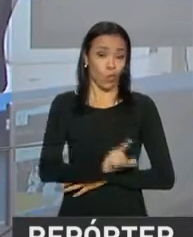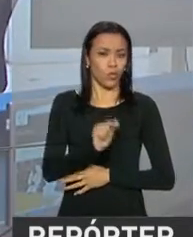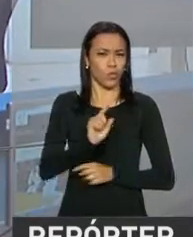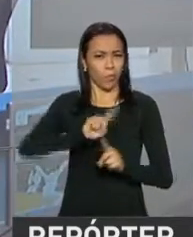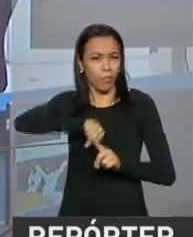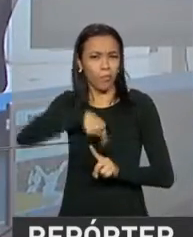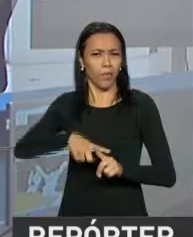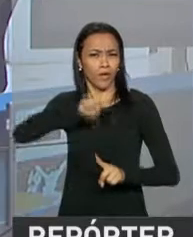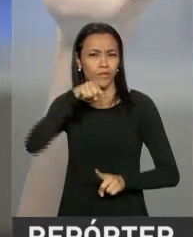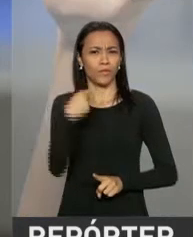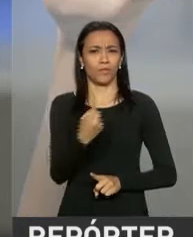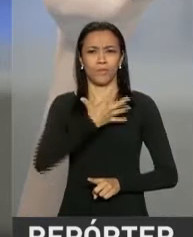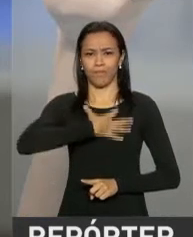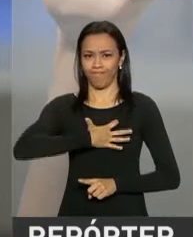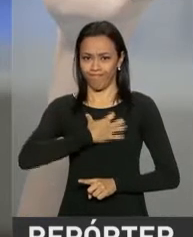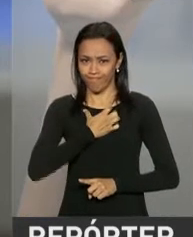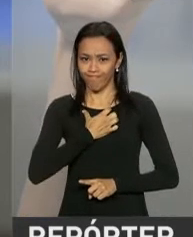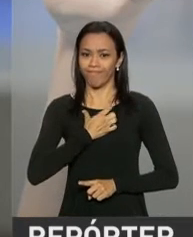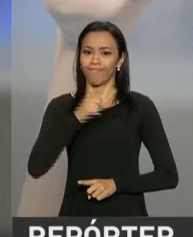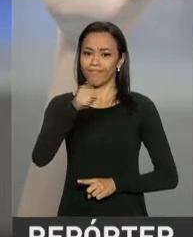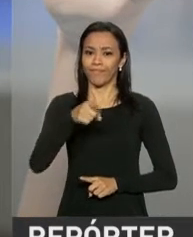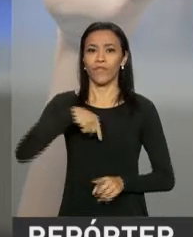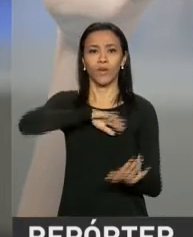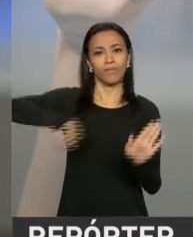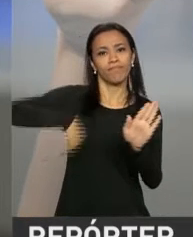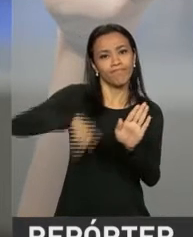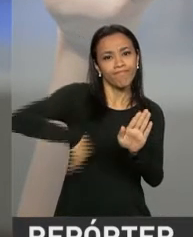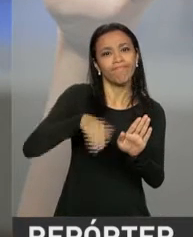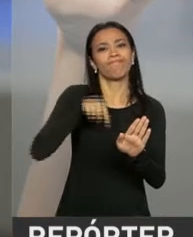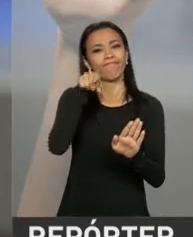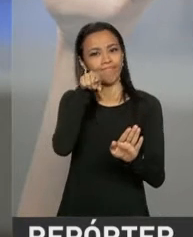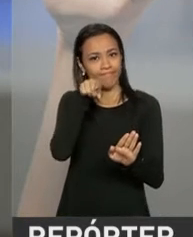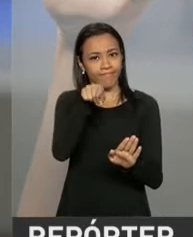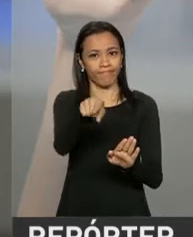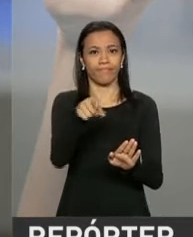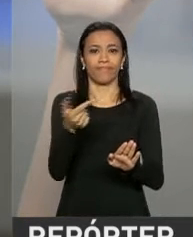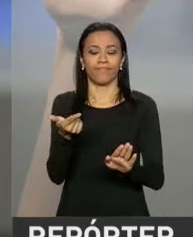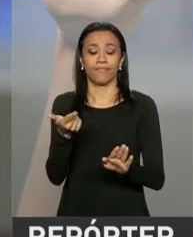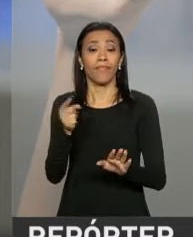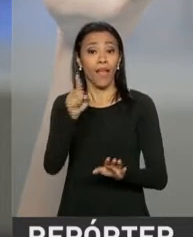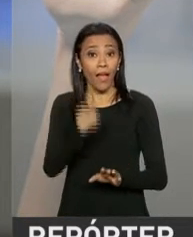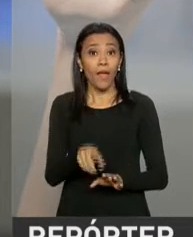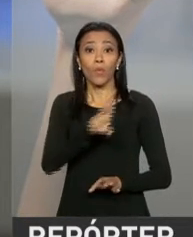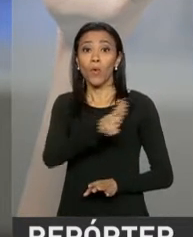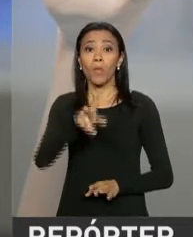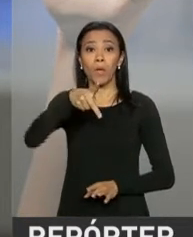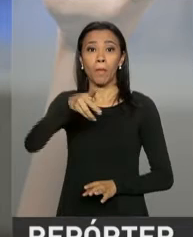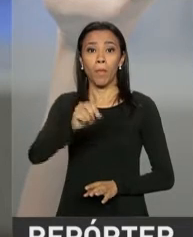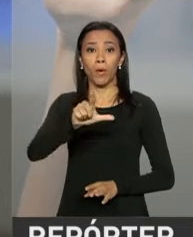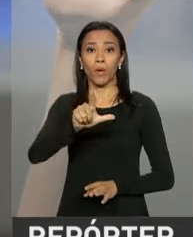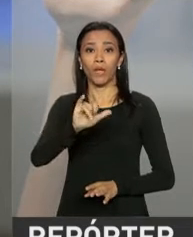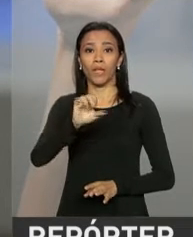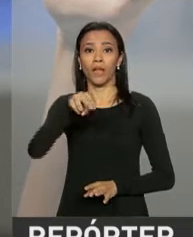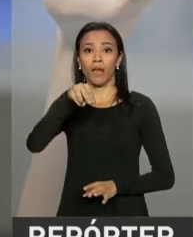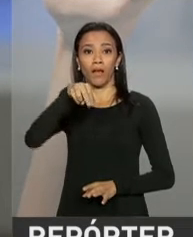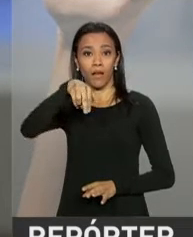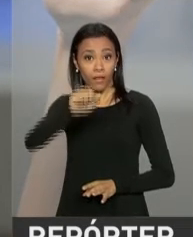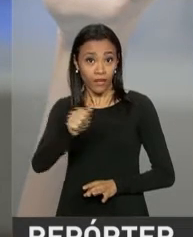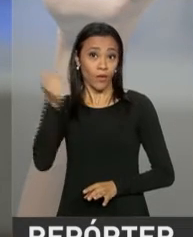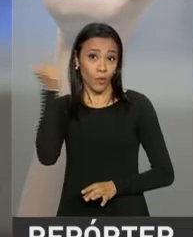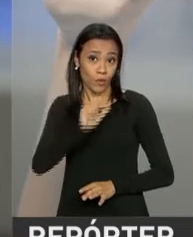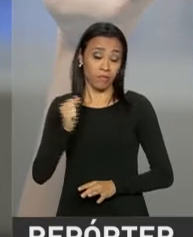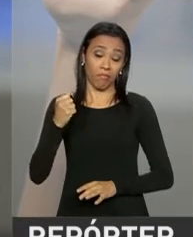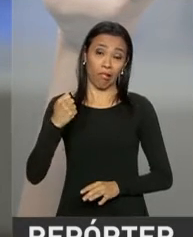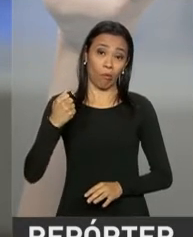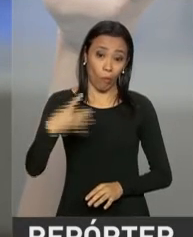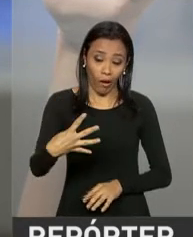uma medalha dessa vez foi na prova feminina de maratona aquática a poliana okimoto terminou em quarto lugar